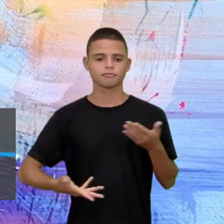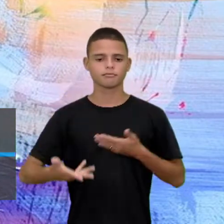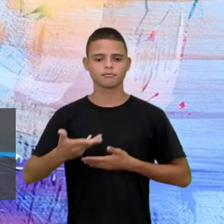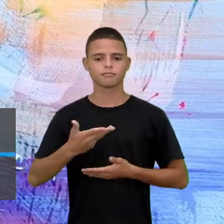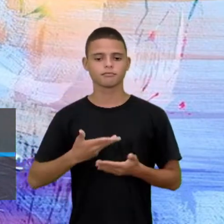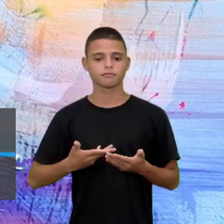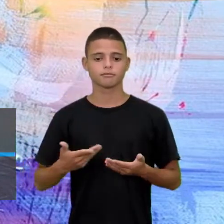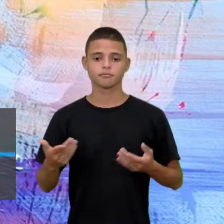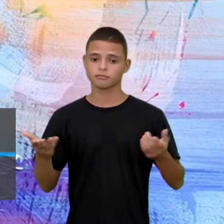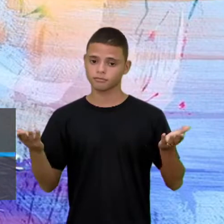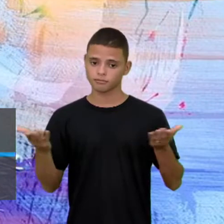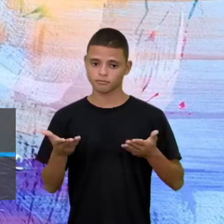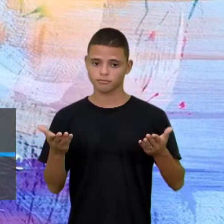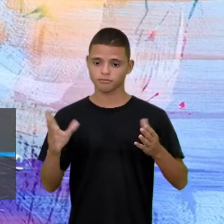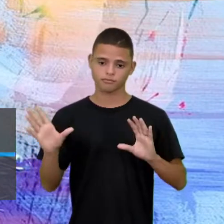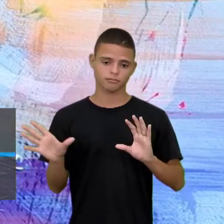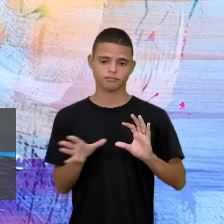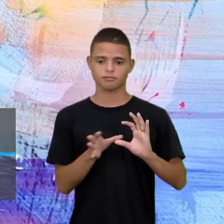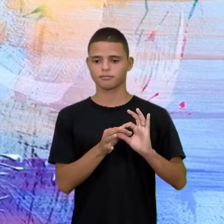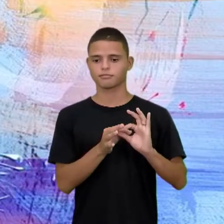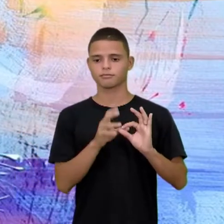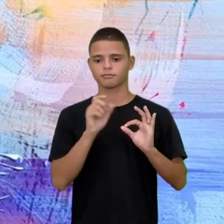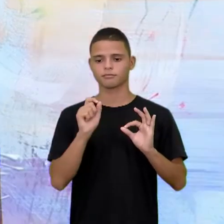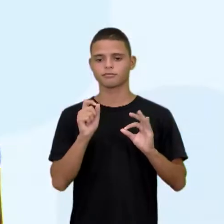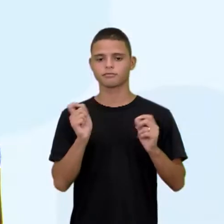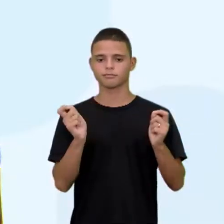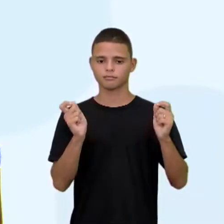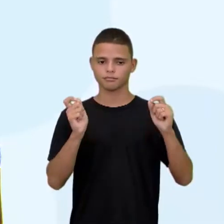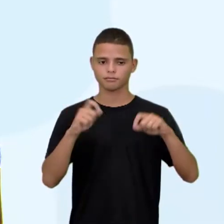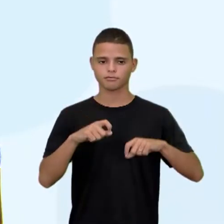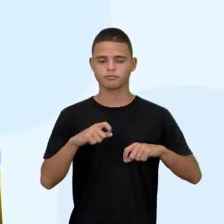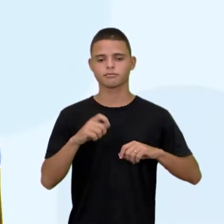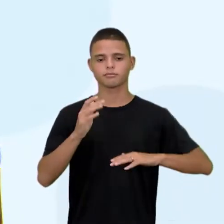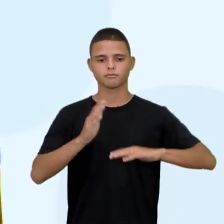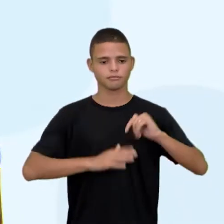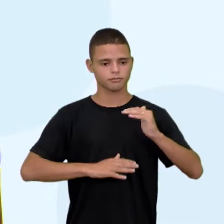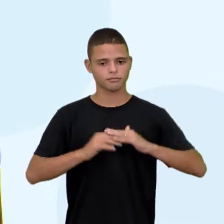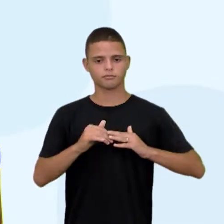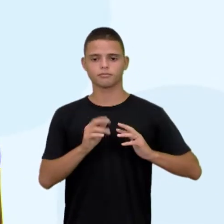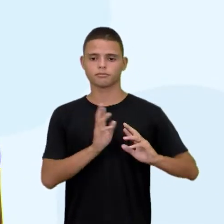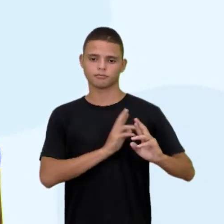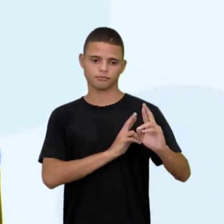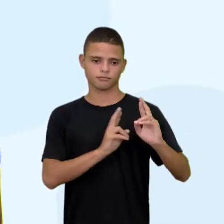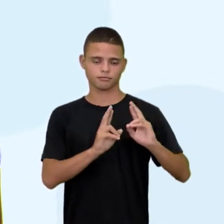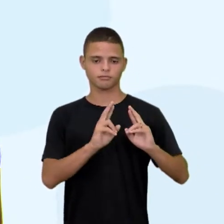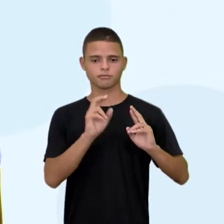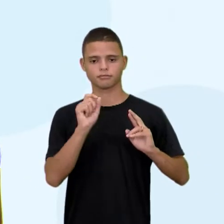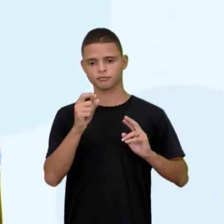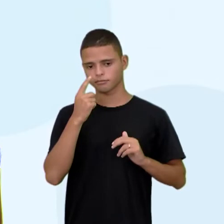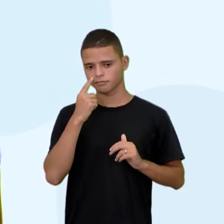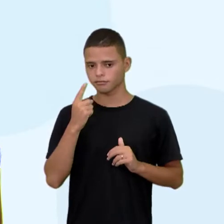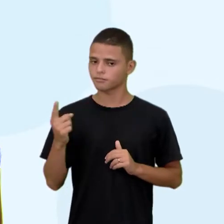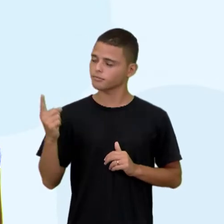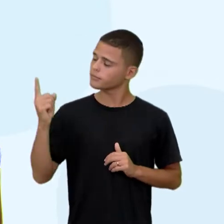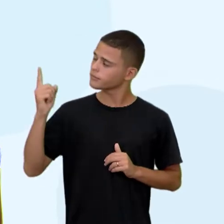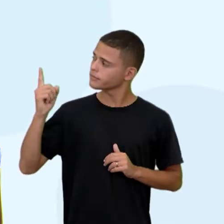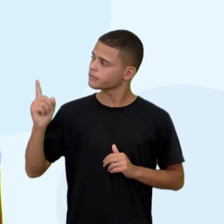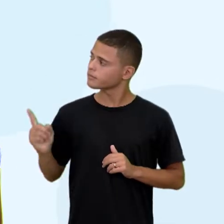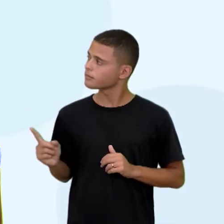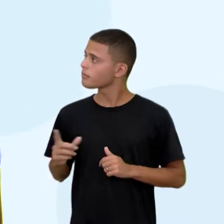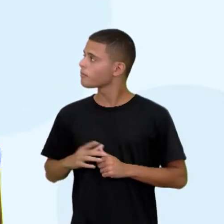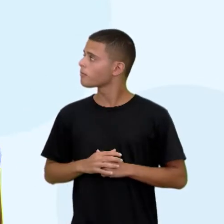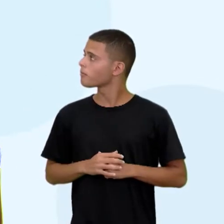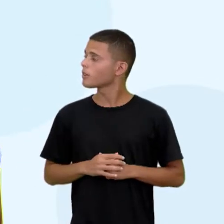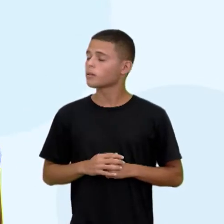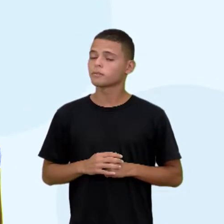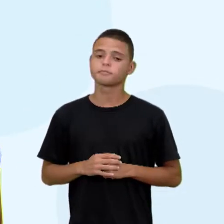já fazemos aí um link com as nossas competências e habilidades aí relacionadas ao nosso componente. Você pode tirar um print e depois